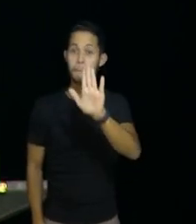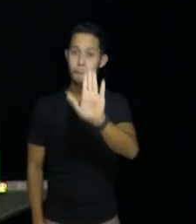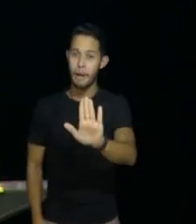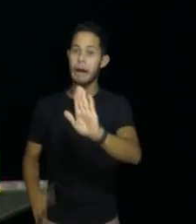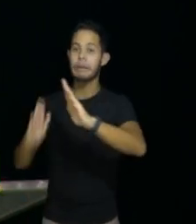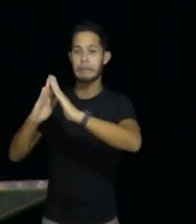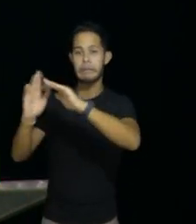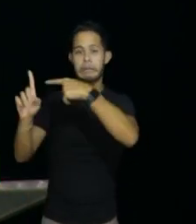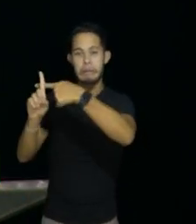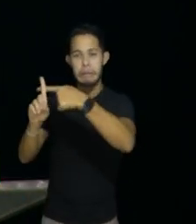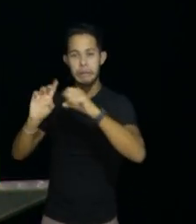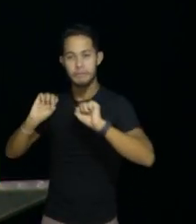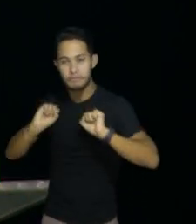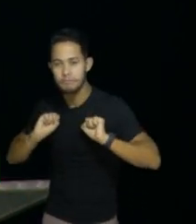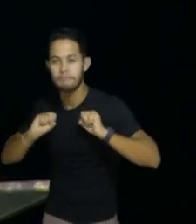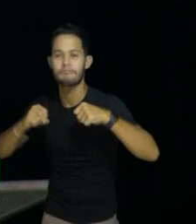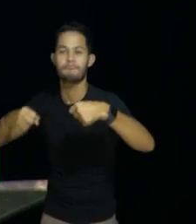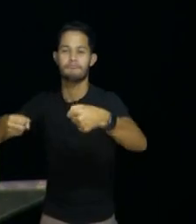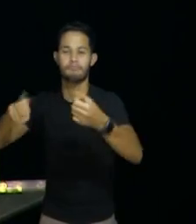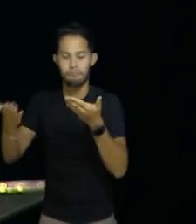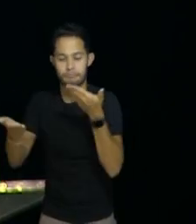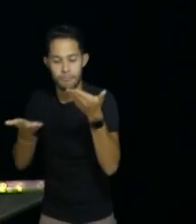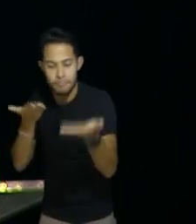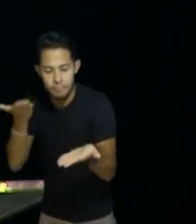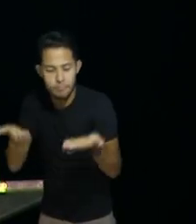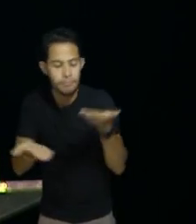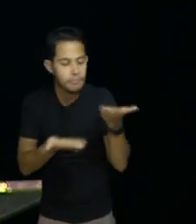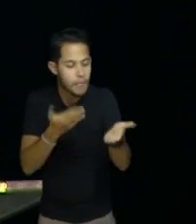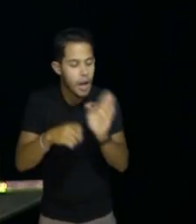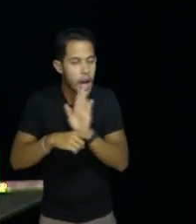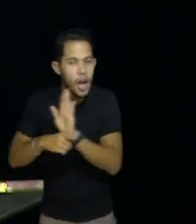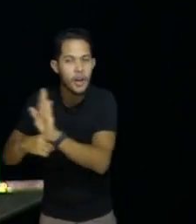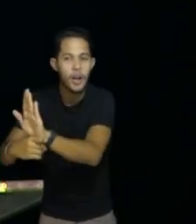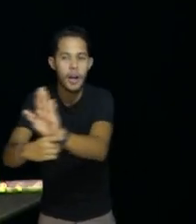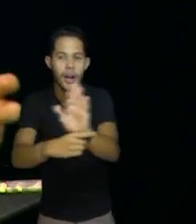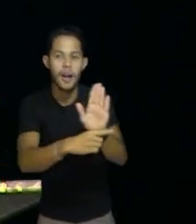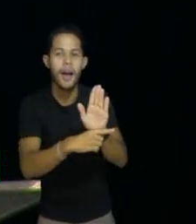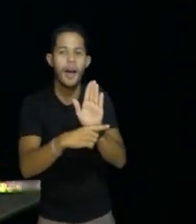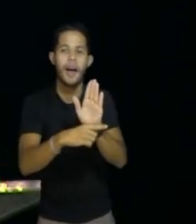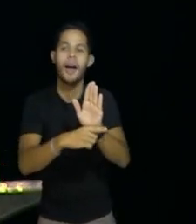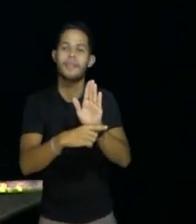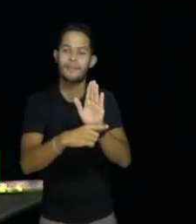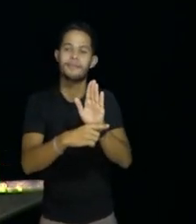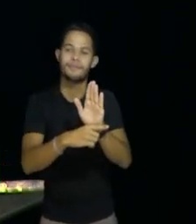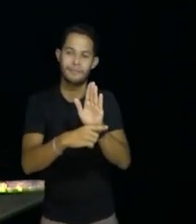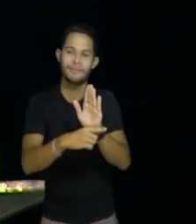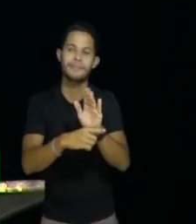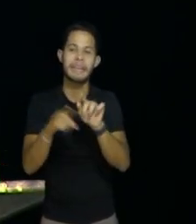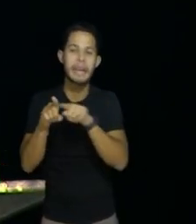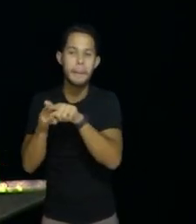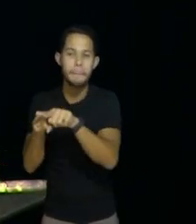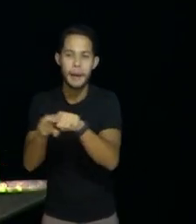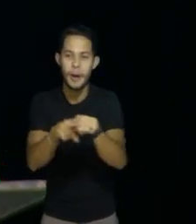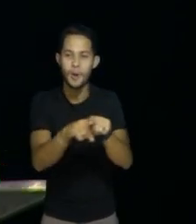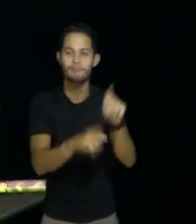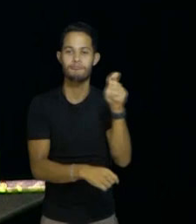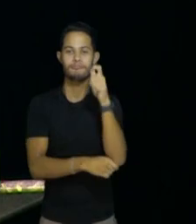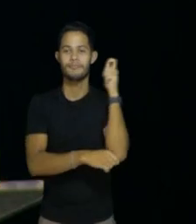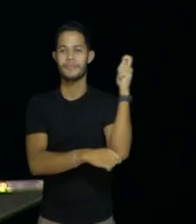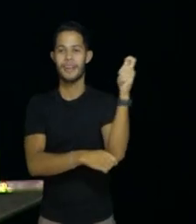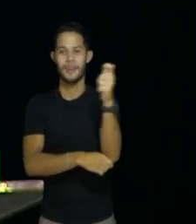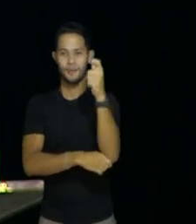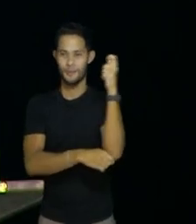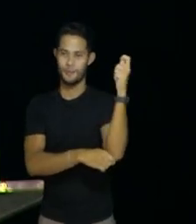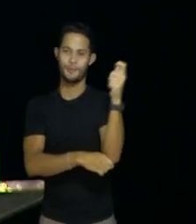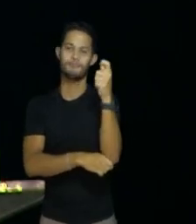trabalho para atender e socorrer os nossos irmãos gaúchos, nesse tempo de sofrimento em que eles estão passando, essa